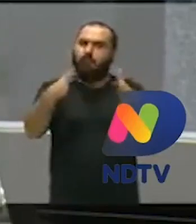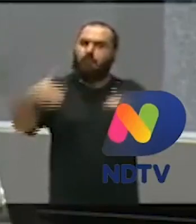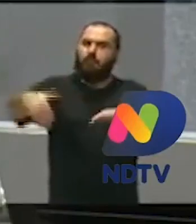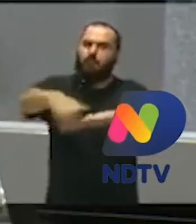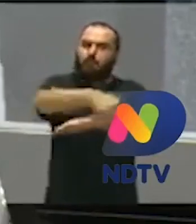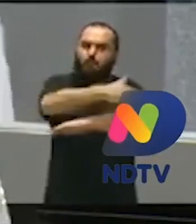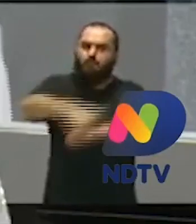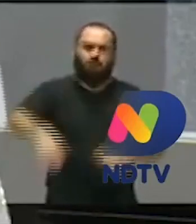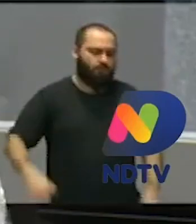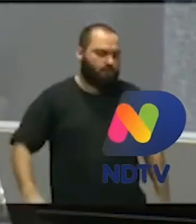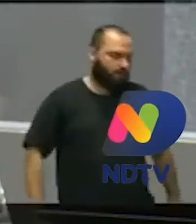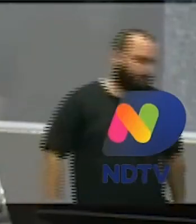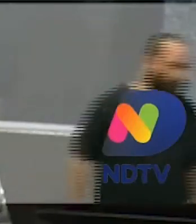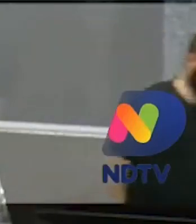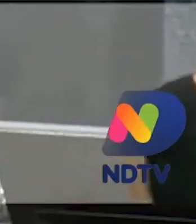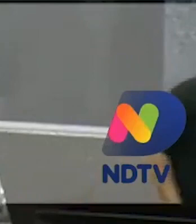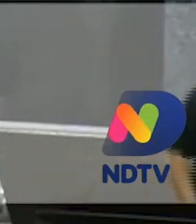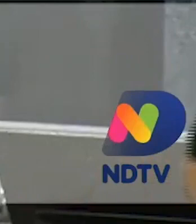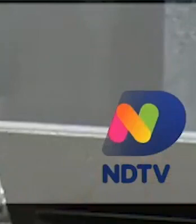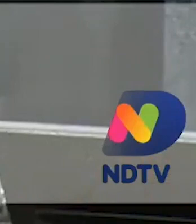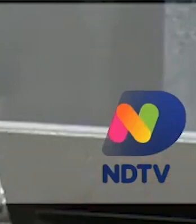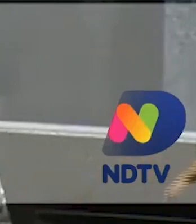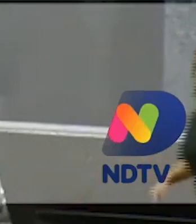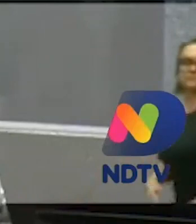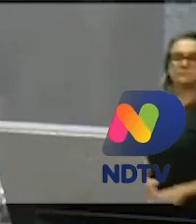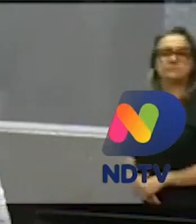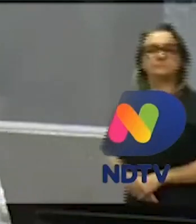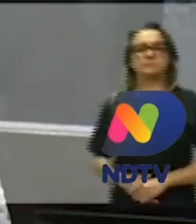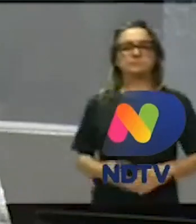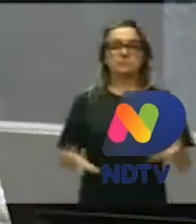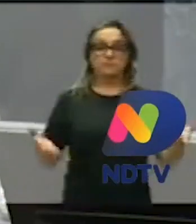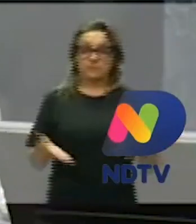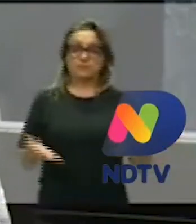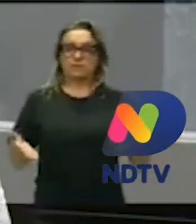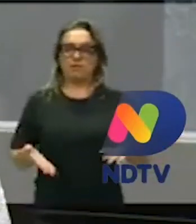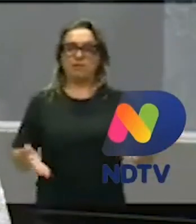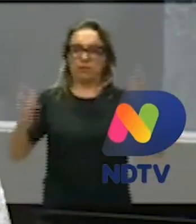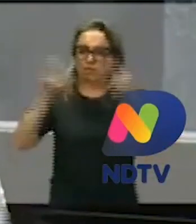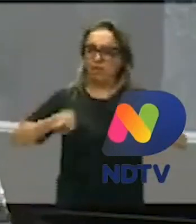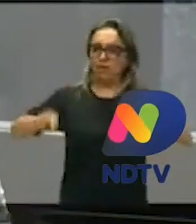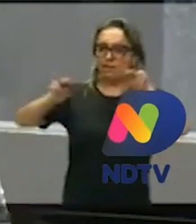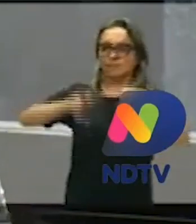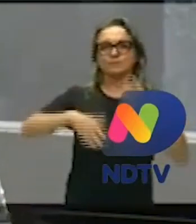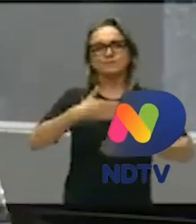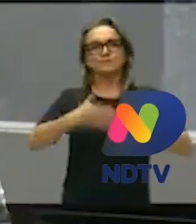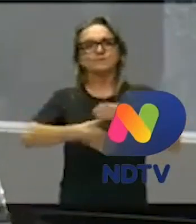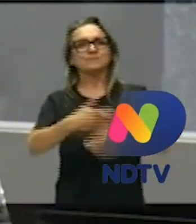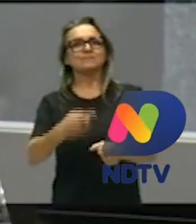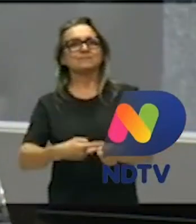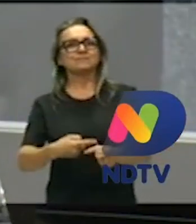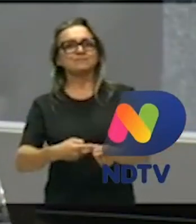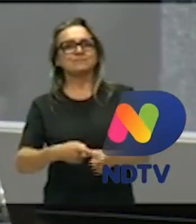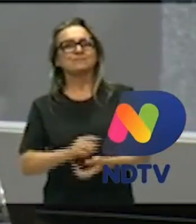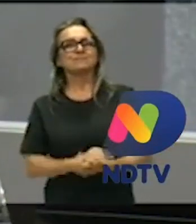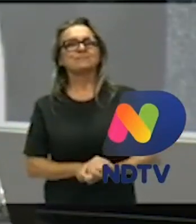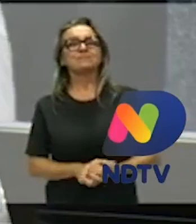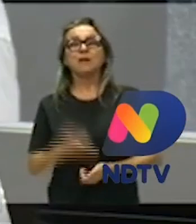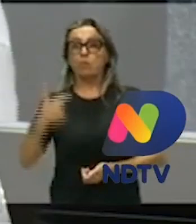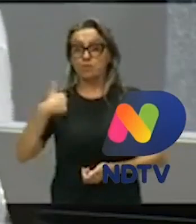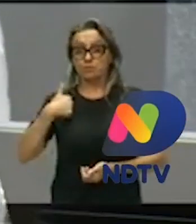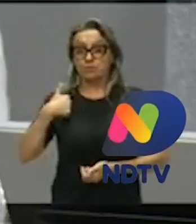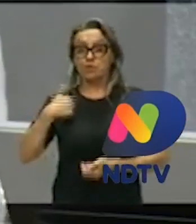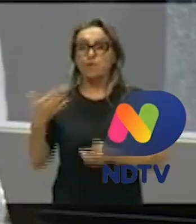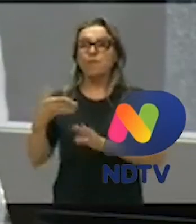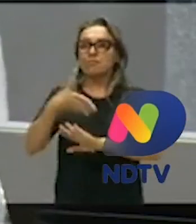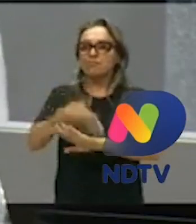conforme aberta e tá aí o desenvolvimento da nossa cidade como todo mundo fala eu quando entrei nessa casa o orçamento